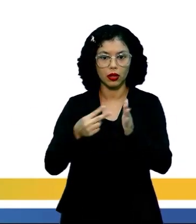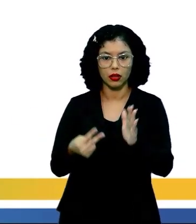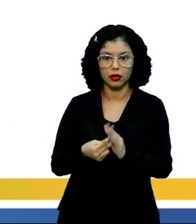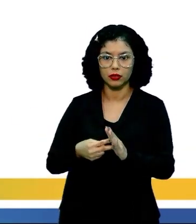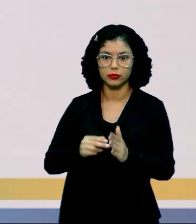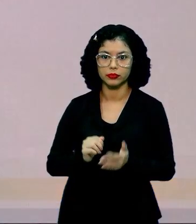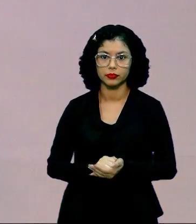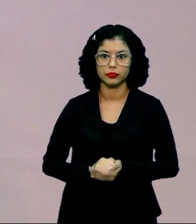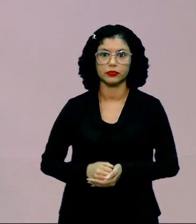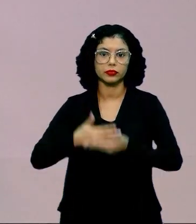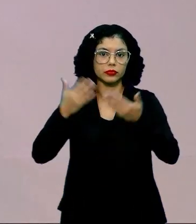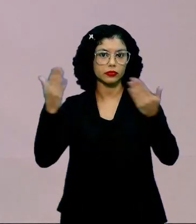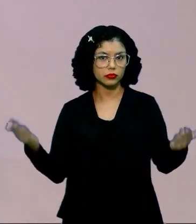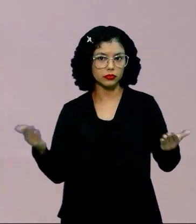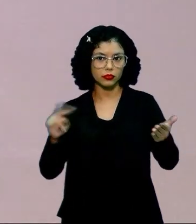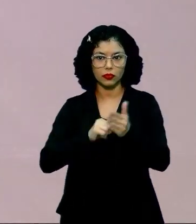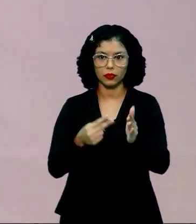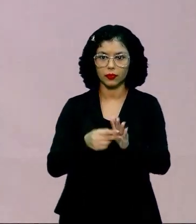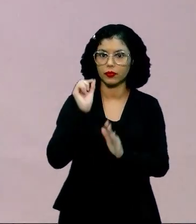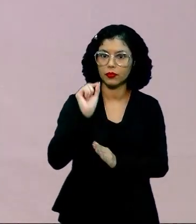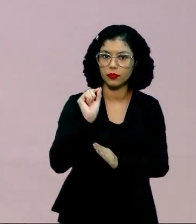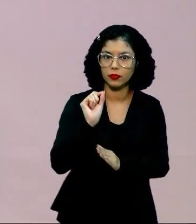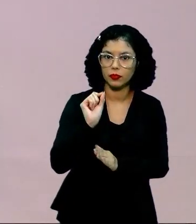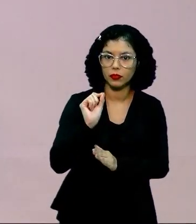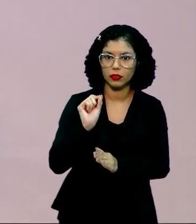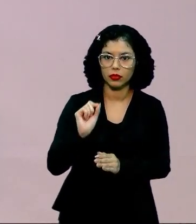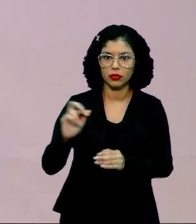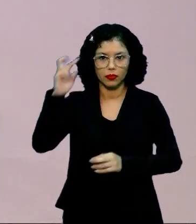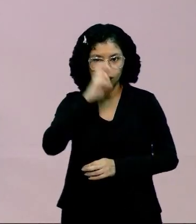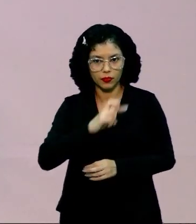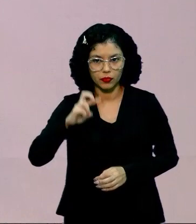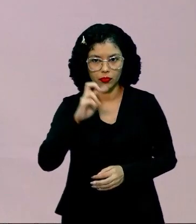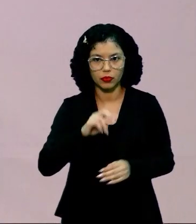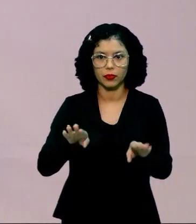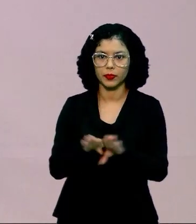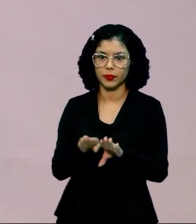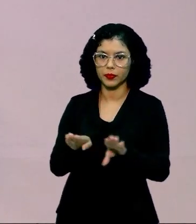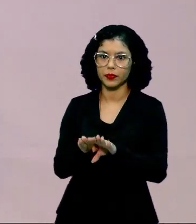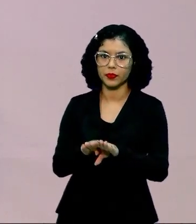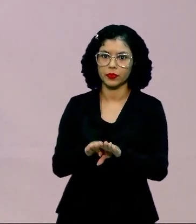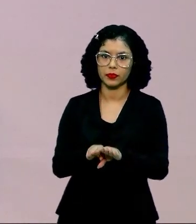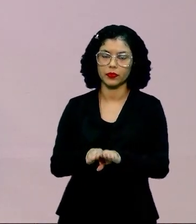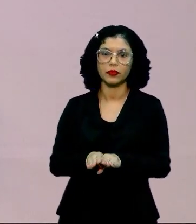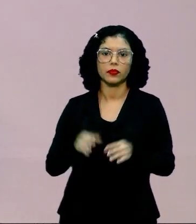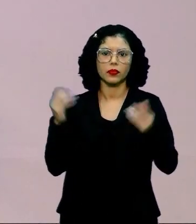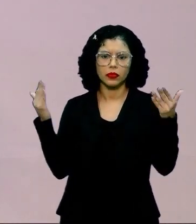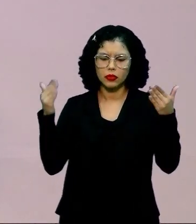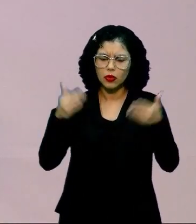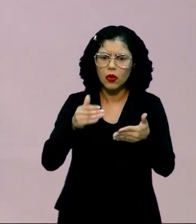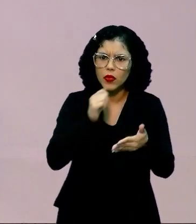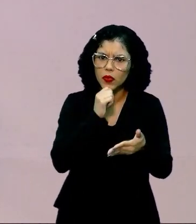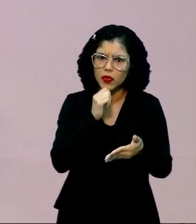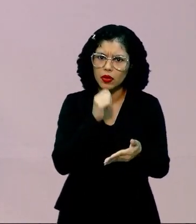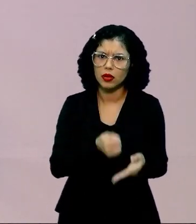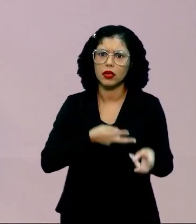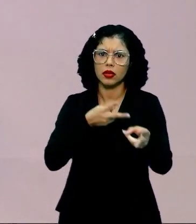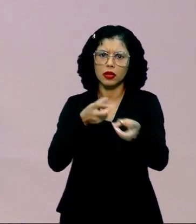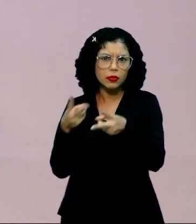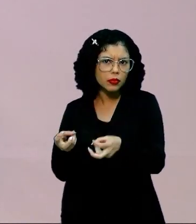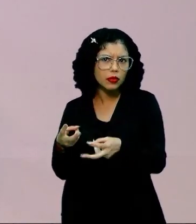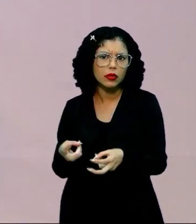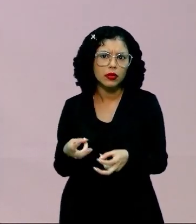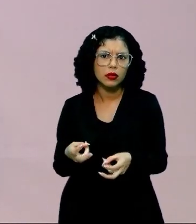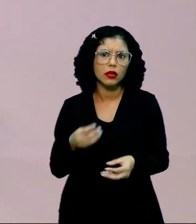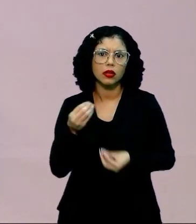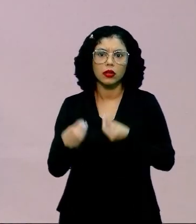significa isso, então? O que significa isso, então? Analisa com calma a situação e verifica, tá,